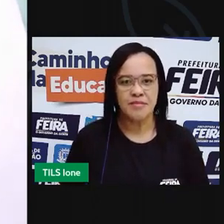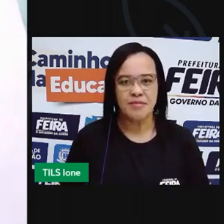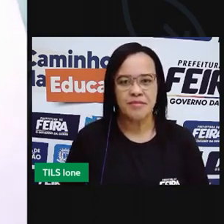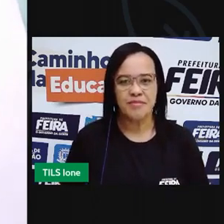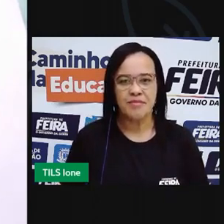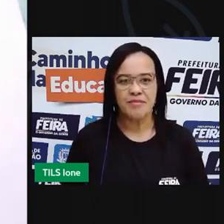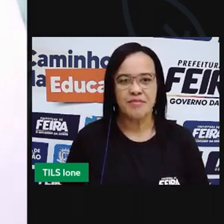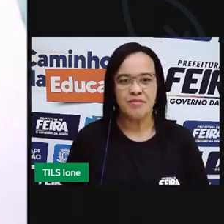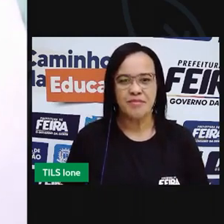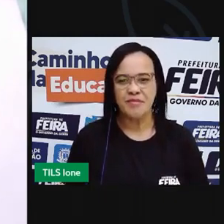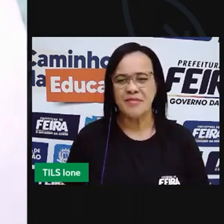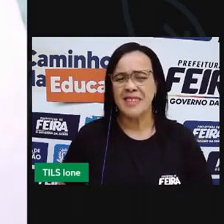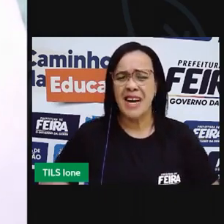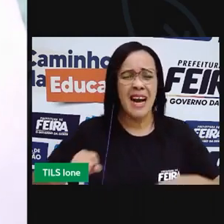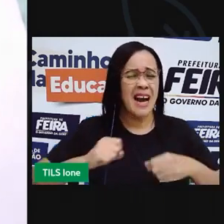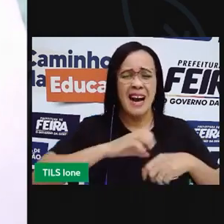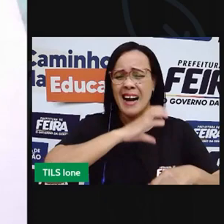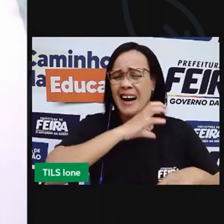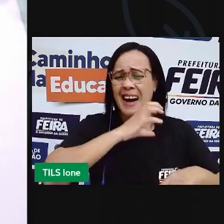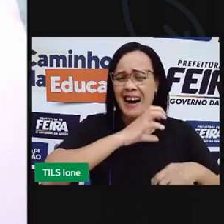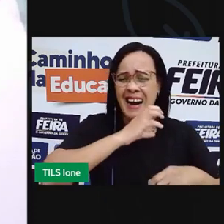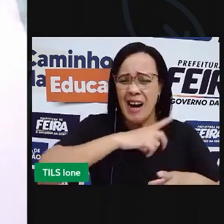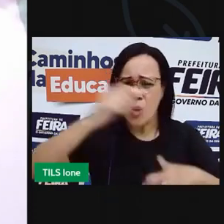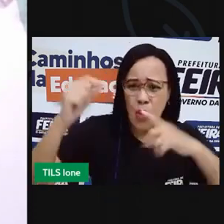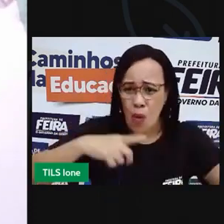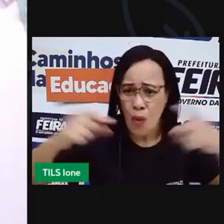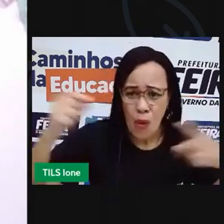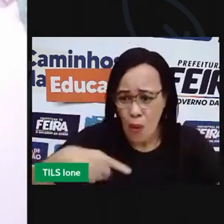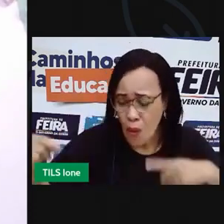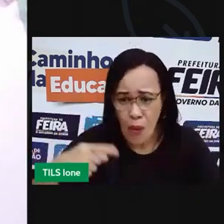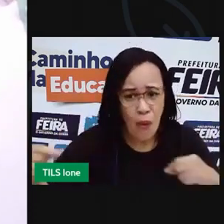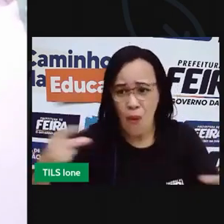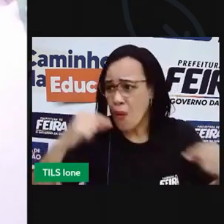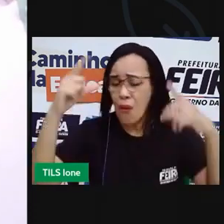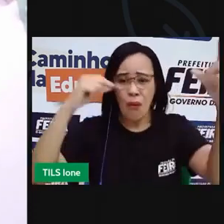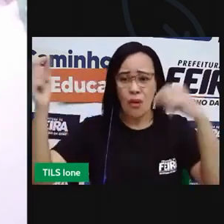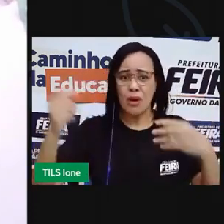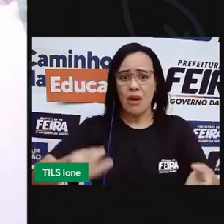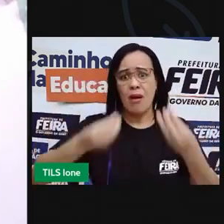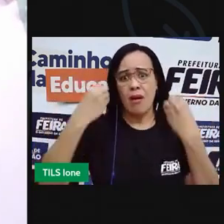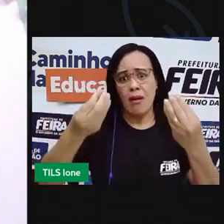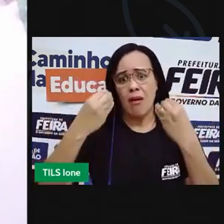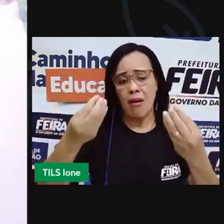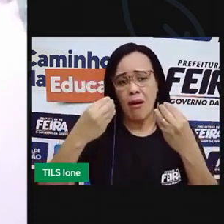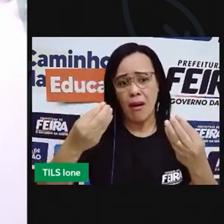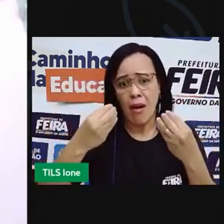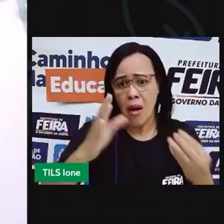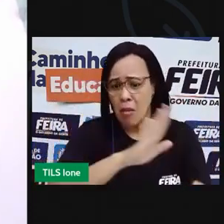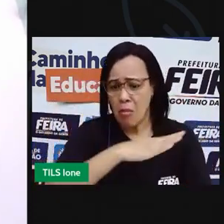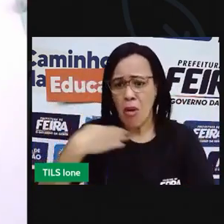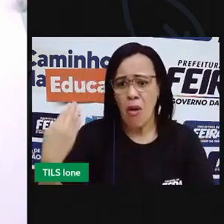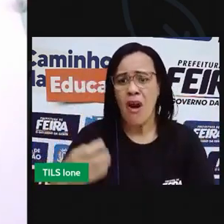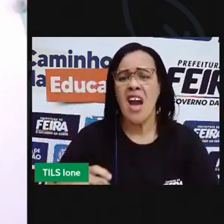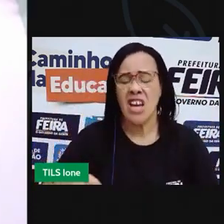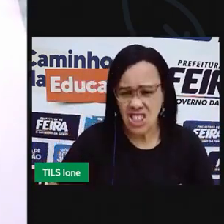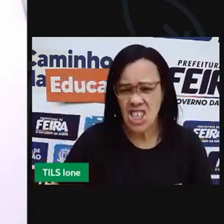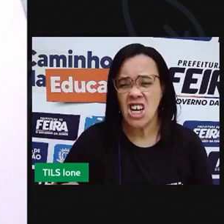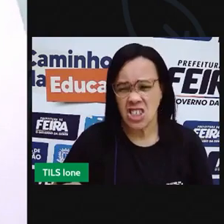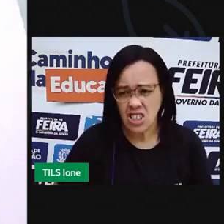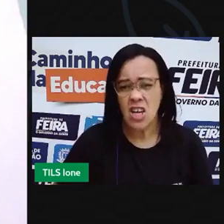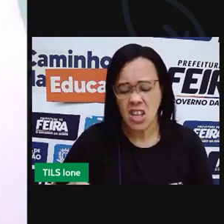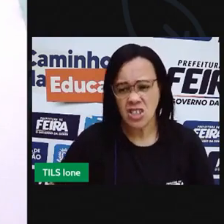E voou o bicho para todo lado. Ora, quem já viu um morto espirrar?